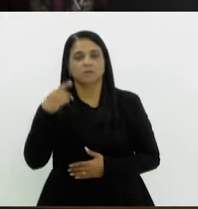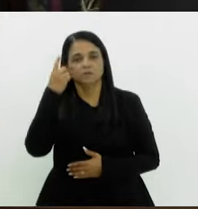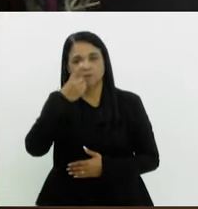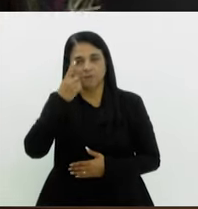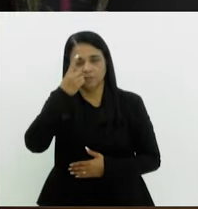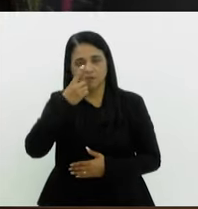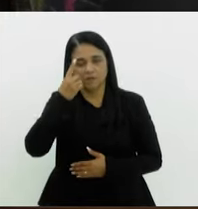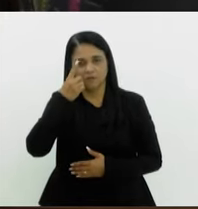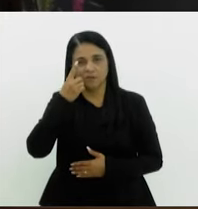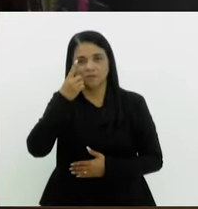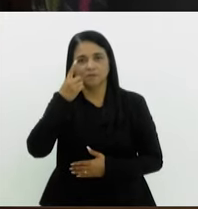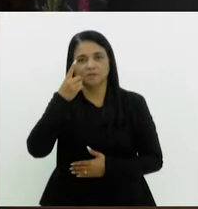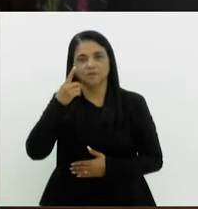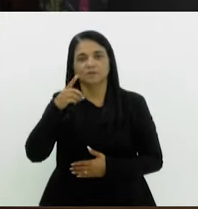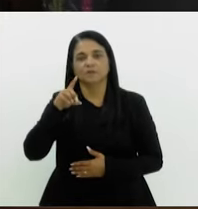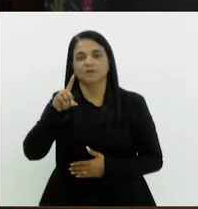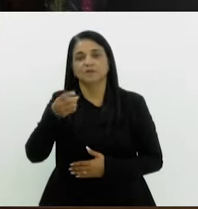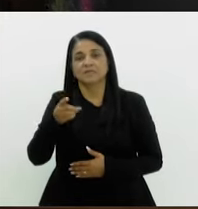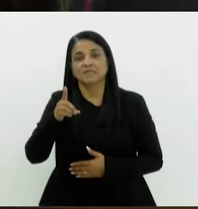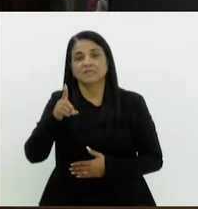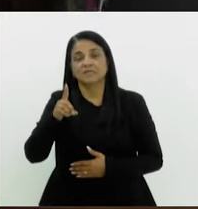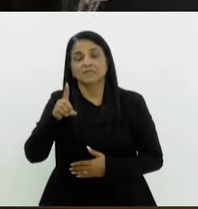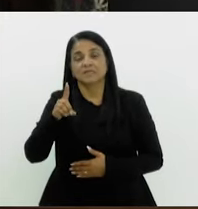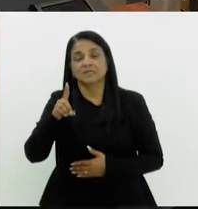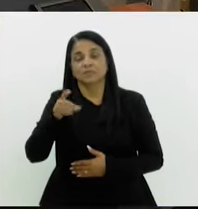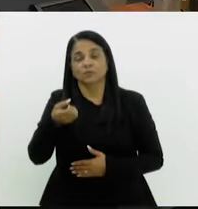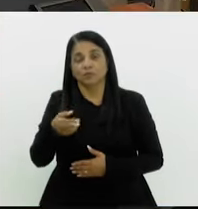Deputado doutor Serginho, por favor.